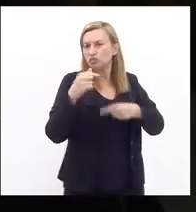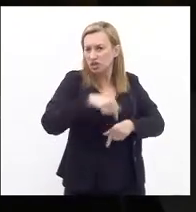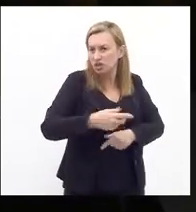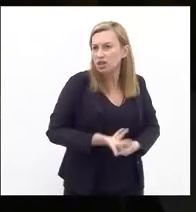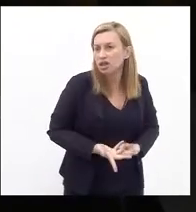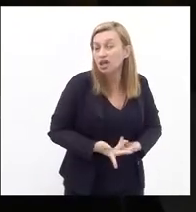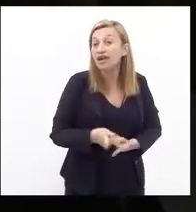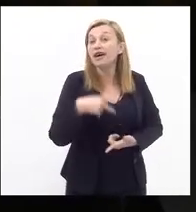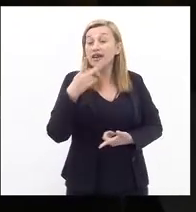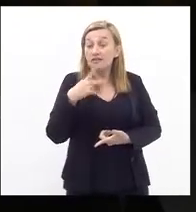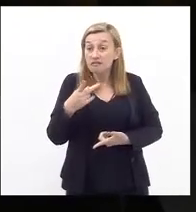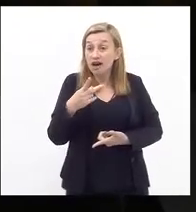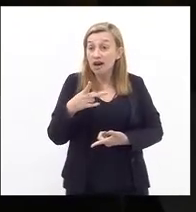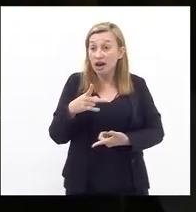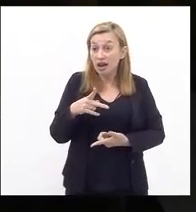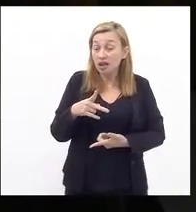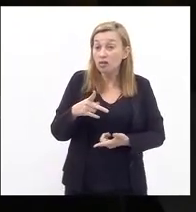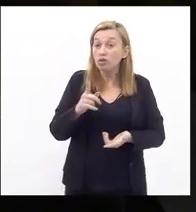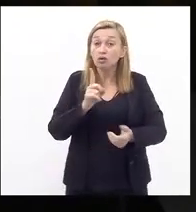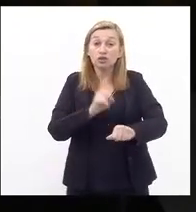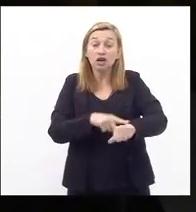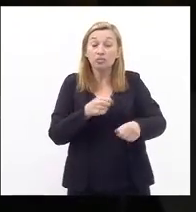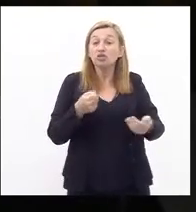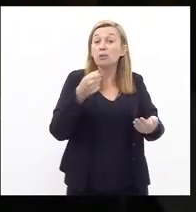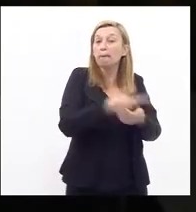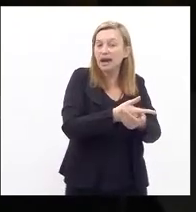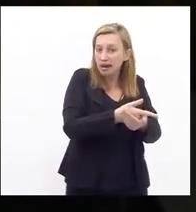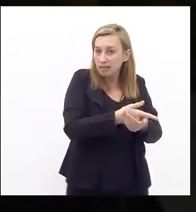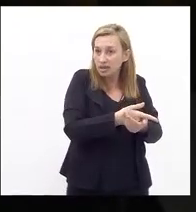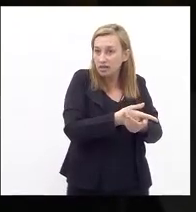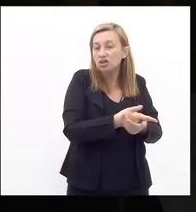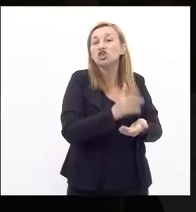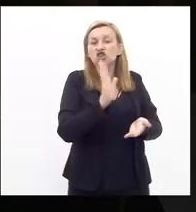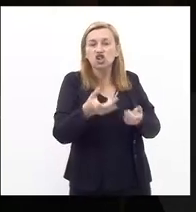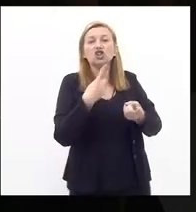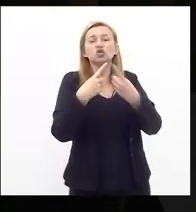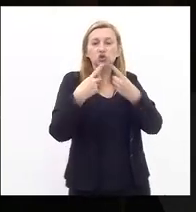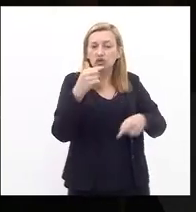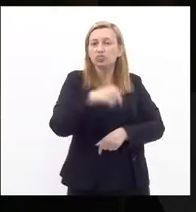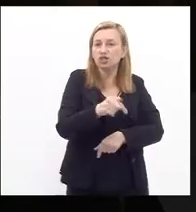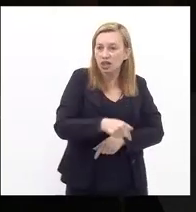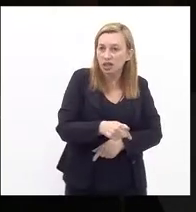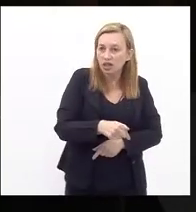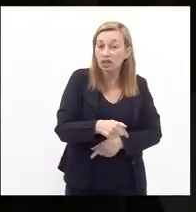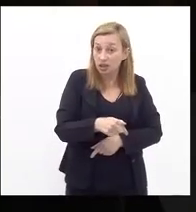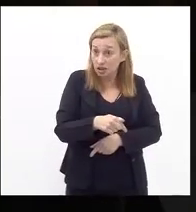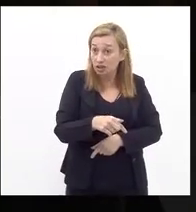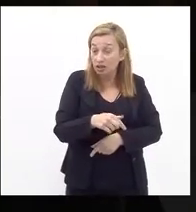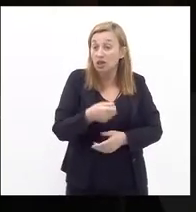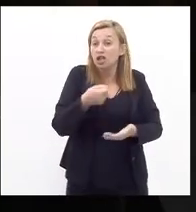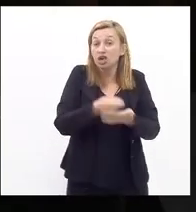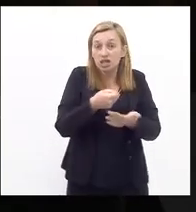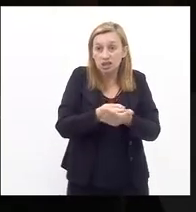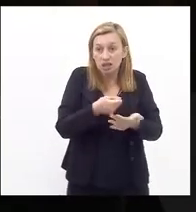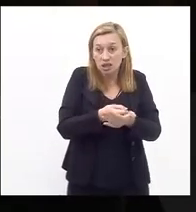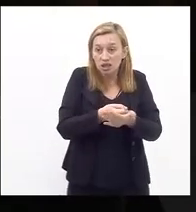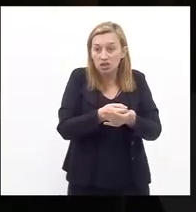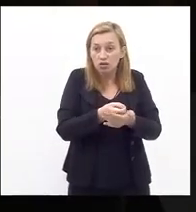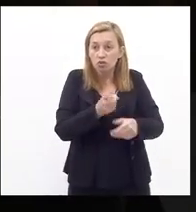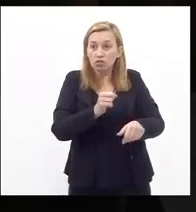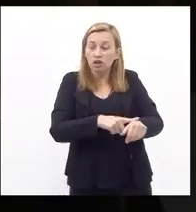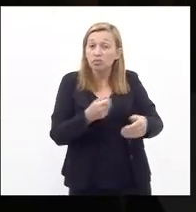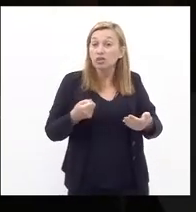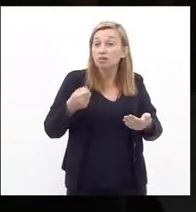aquilo ele fala em ali a contribuição desse debate é justamente a fez aqui o regime exige que a alíquota de